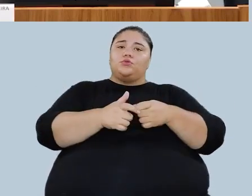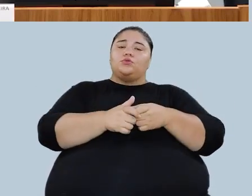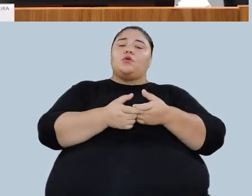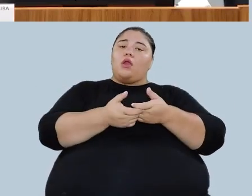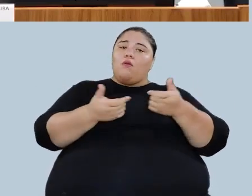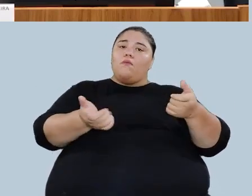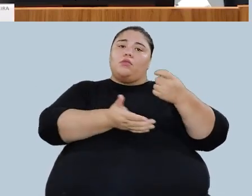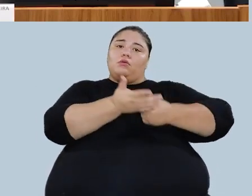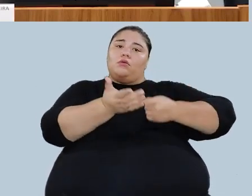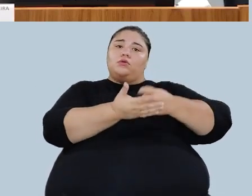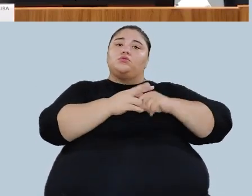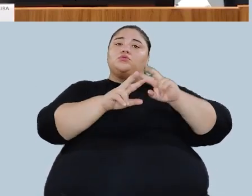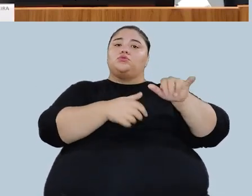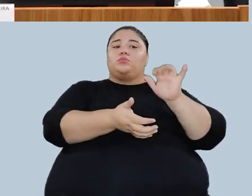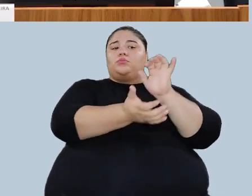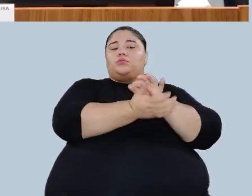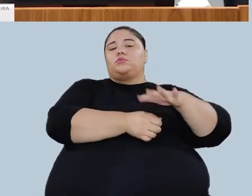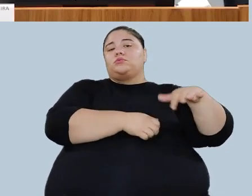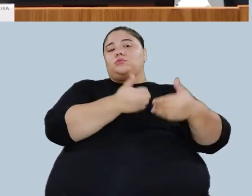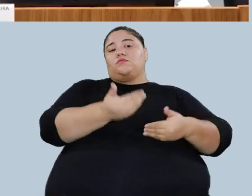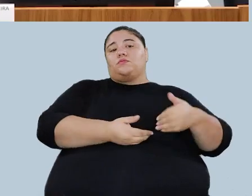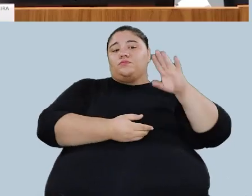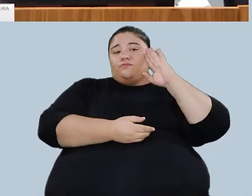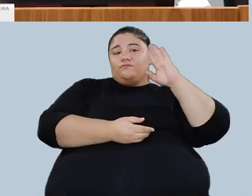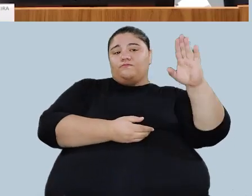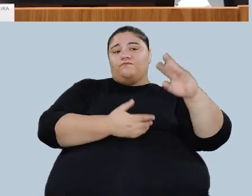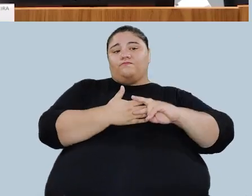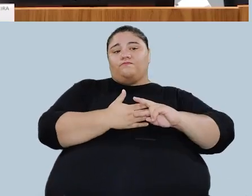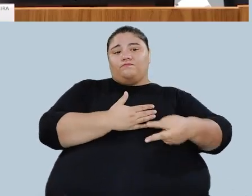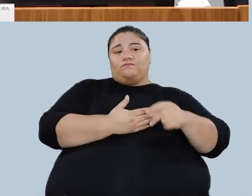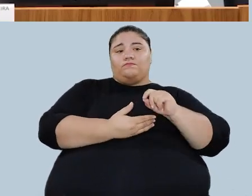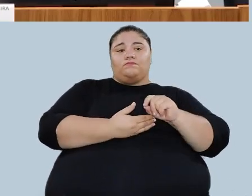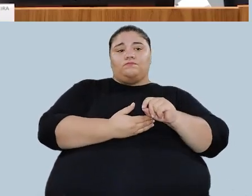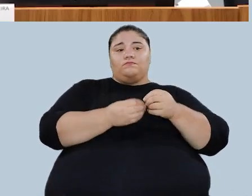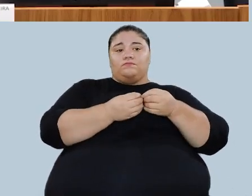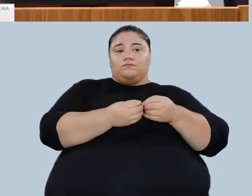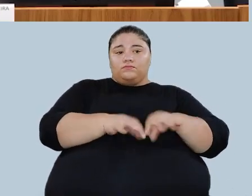carga tributária sobre serviços, porque o grande afetado, o grande